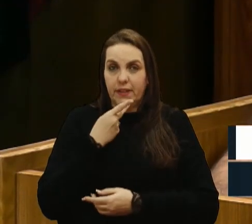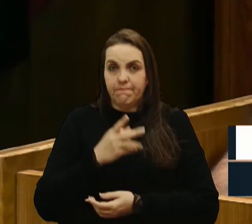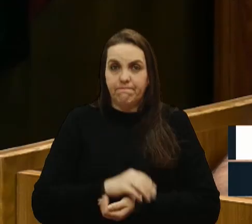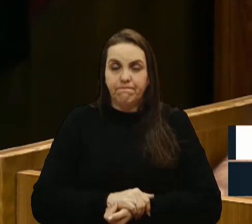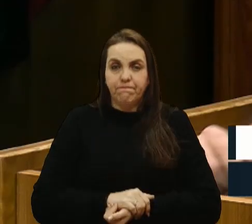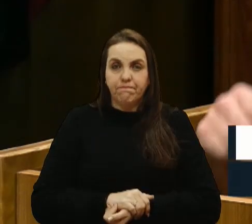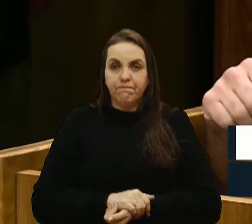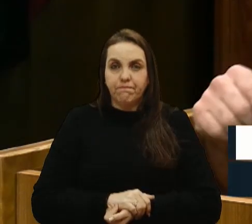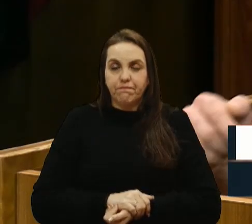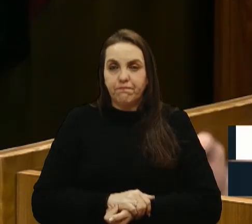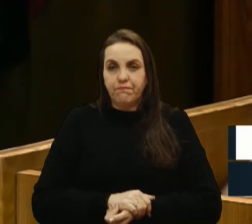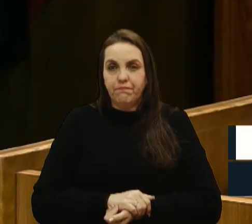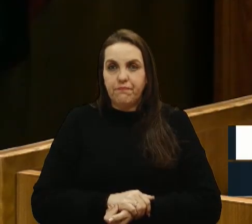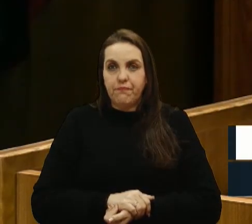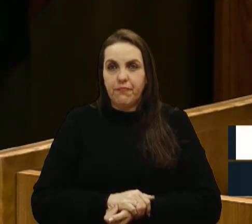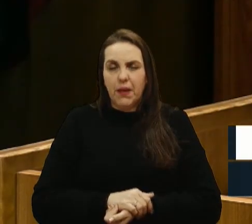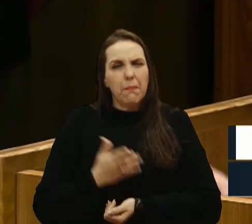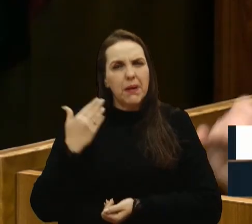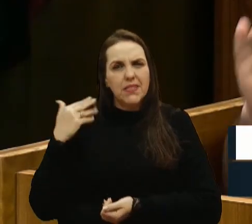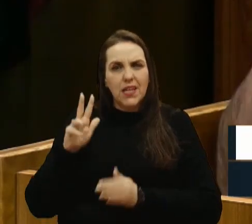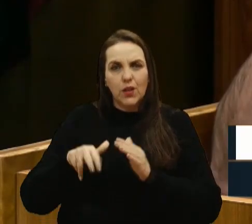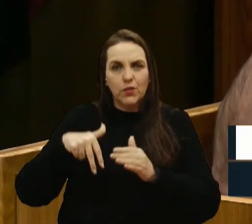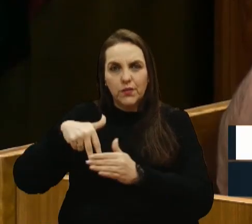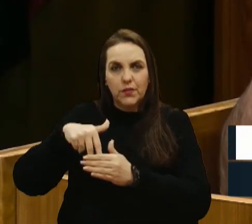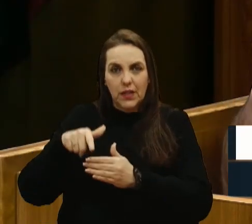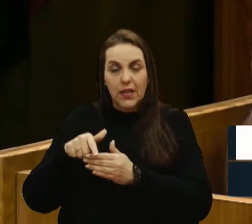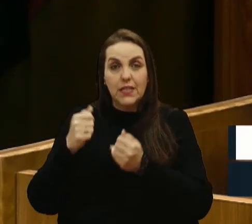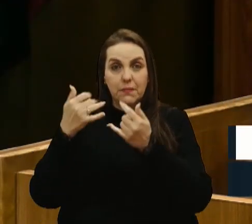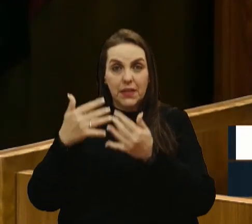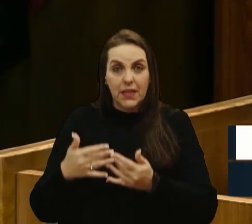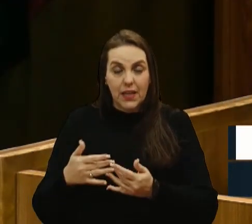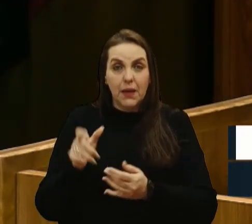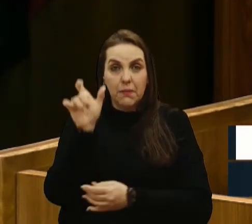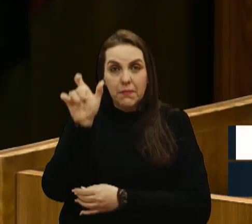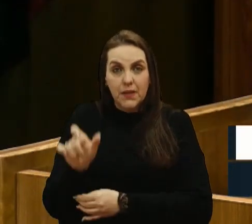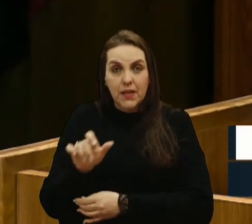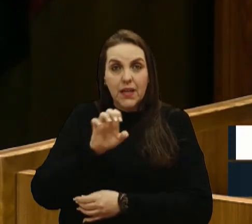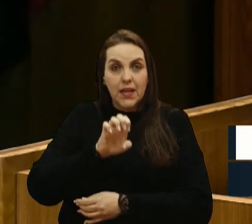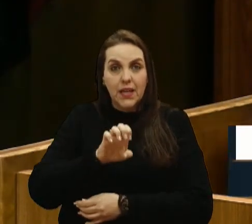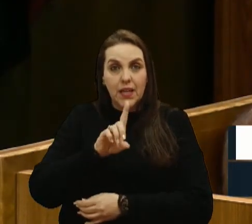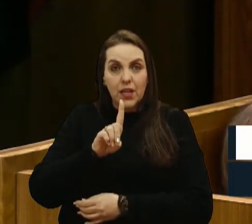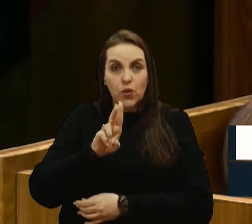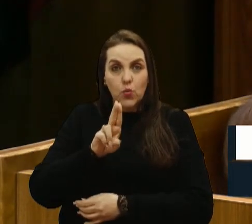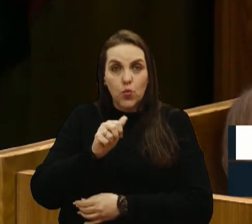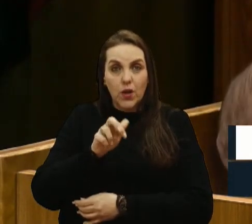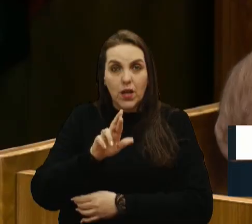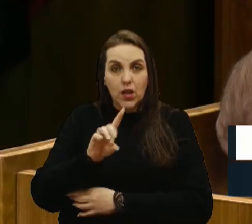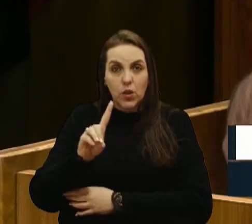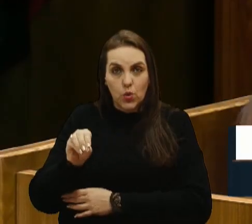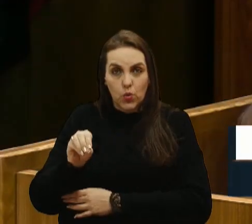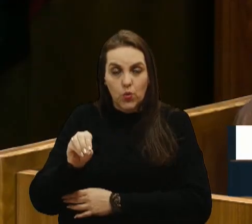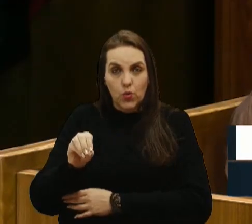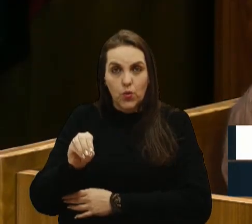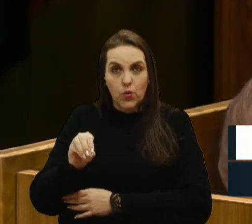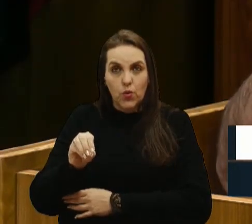Certa feita eu subi aqui nessa tribuna e falei a respeito do senhor Eduardo. que fica... Não é o Peninha. O